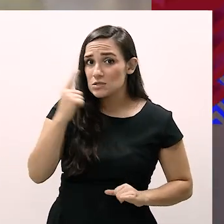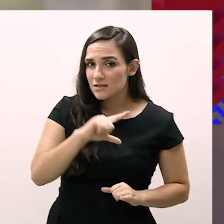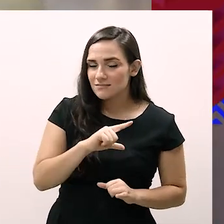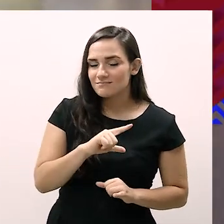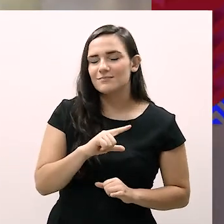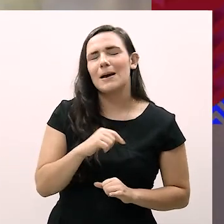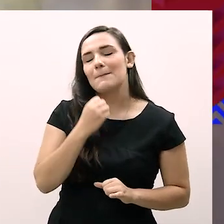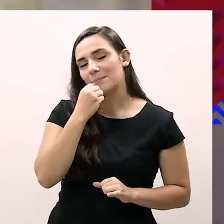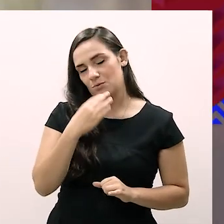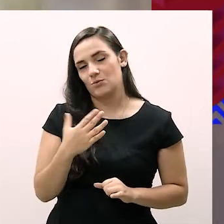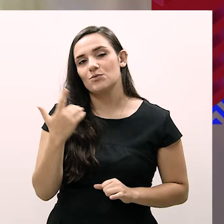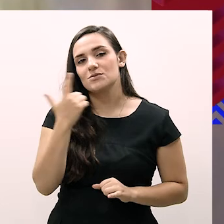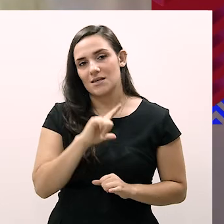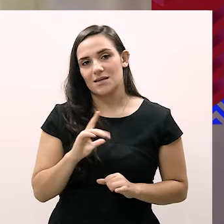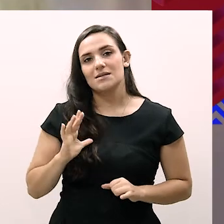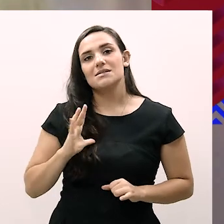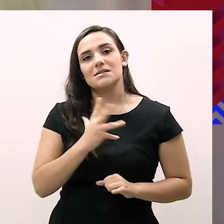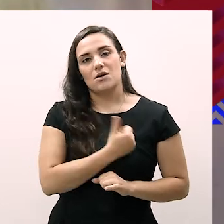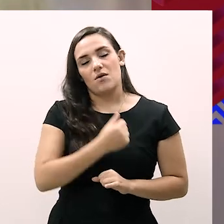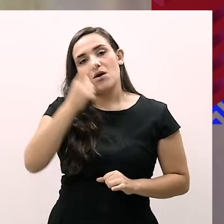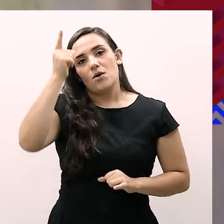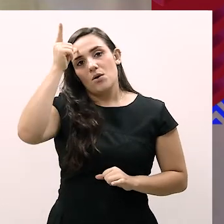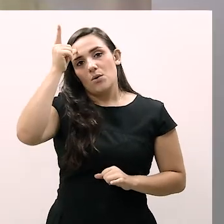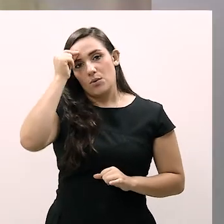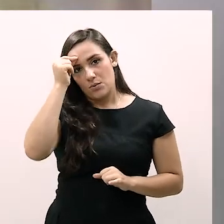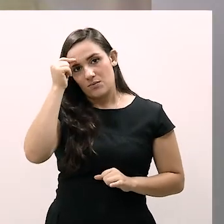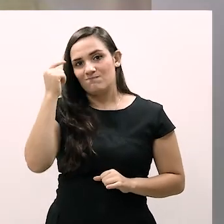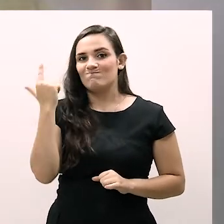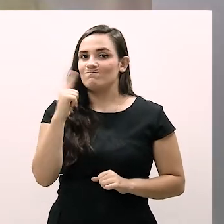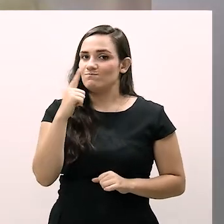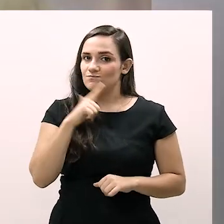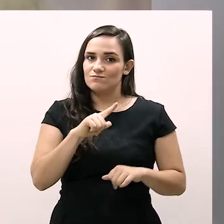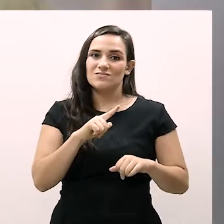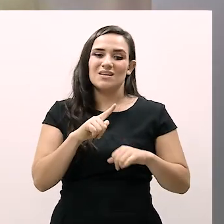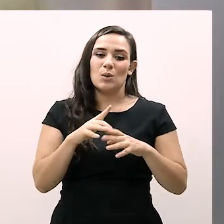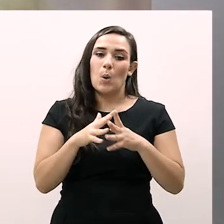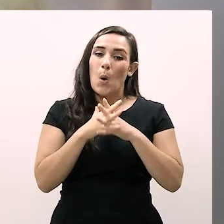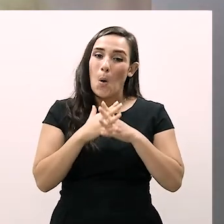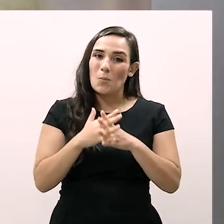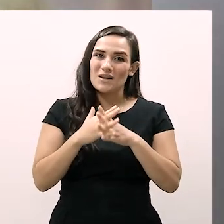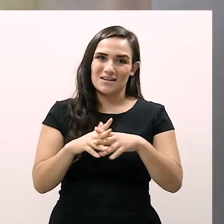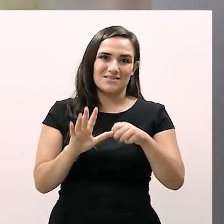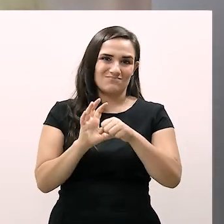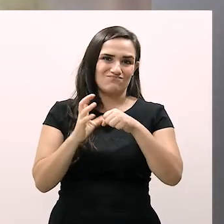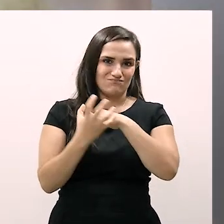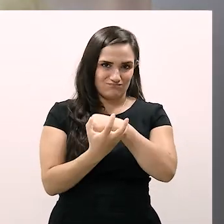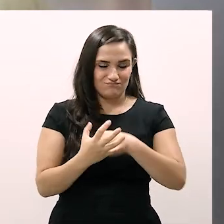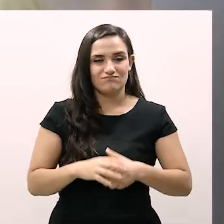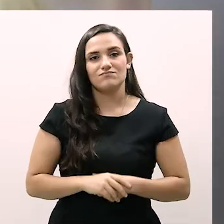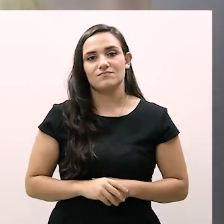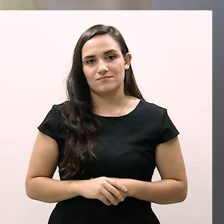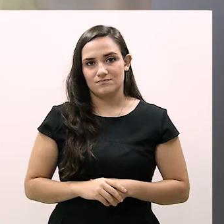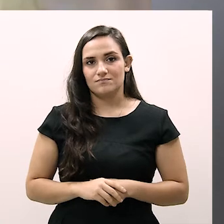perda de peso, isso determina uma menor taxa de complicações,